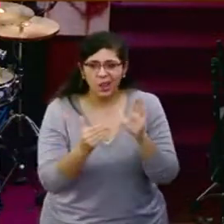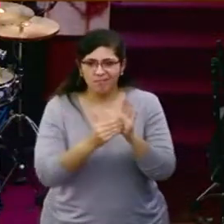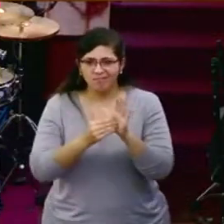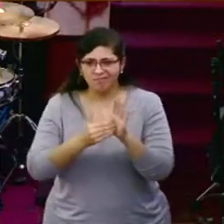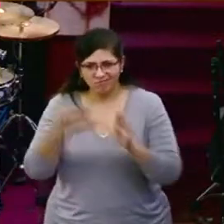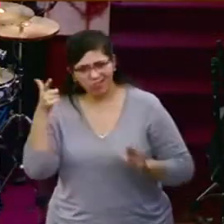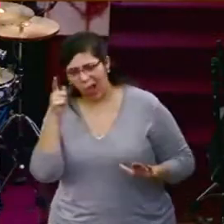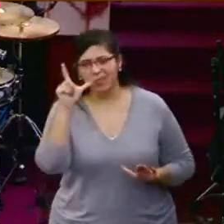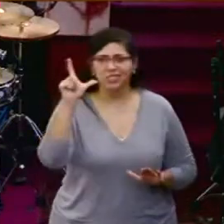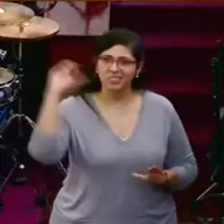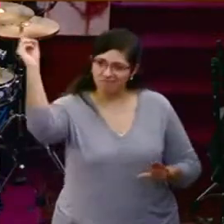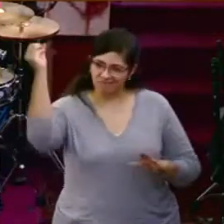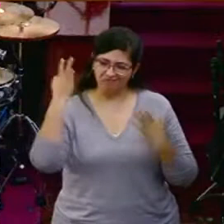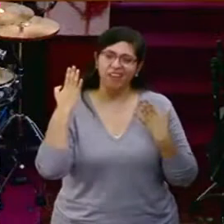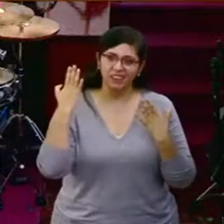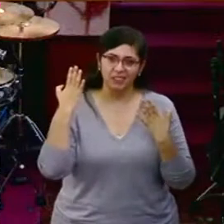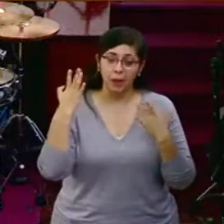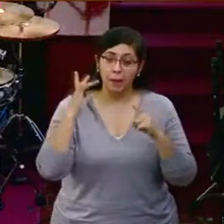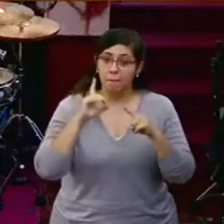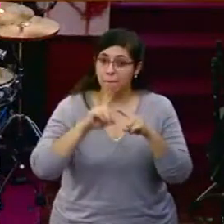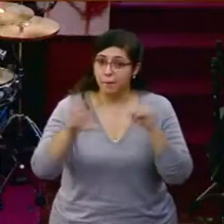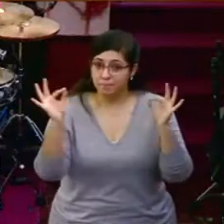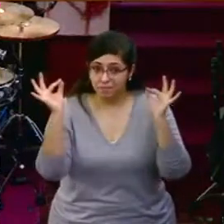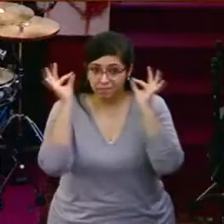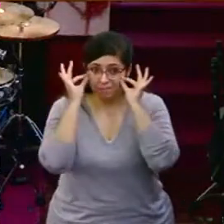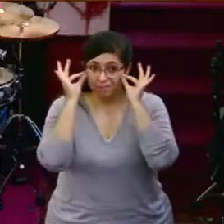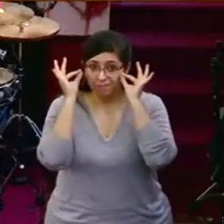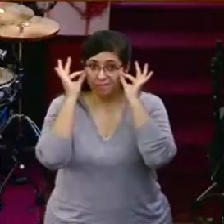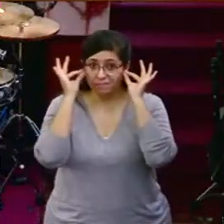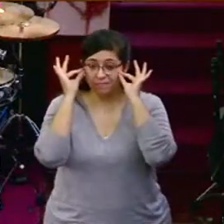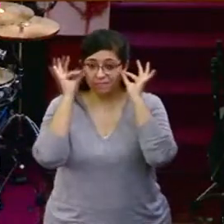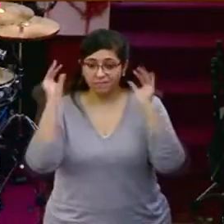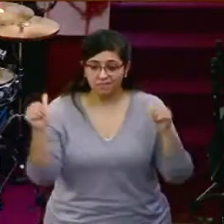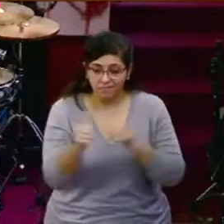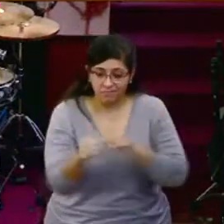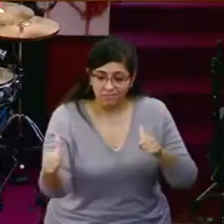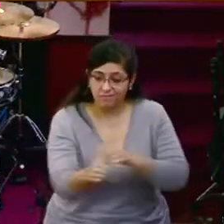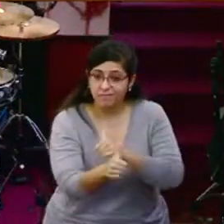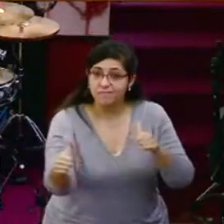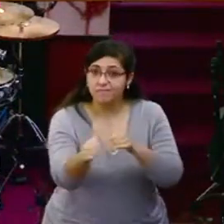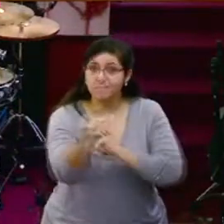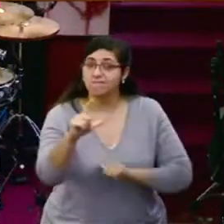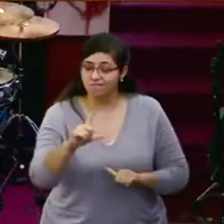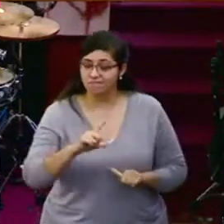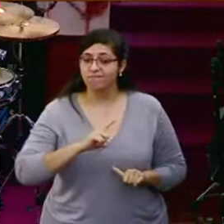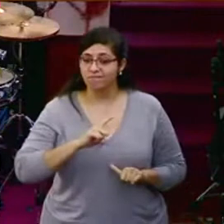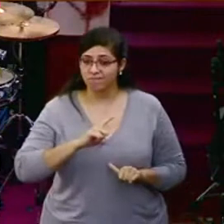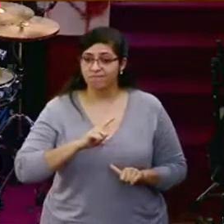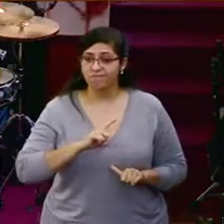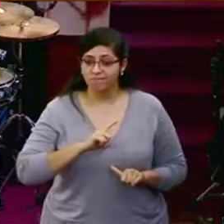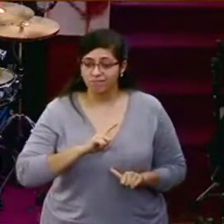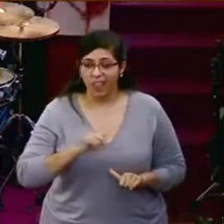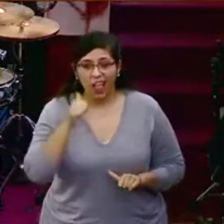deus está nos abençoando mas logo a seguir vieram as perseguições na lida com a jovem